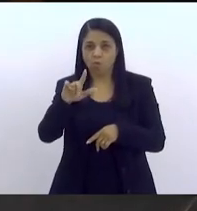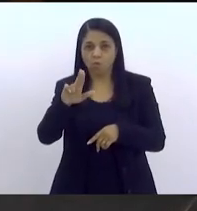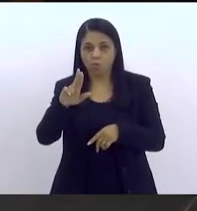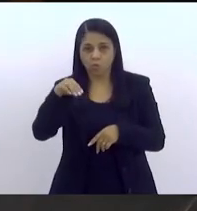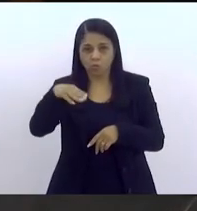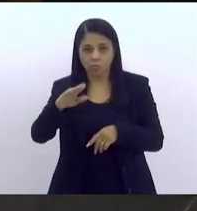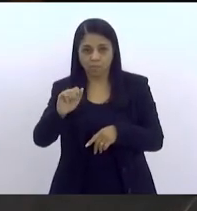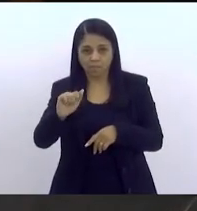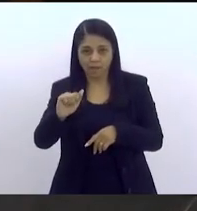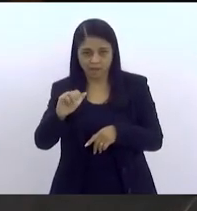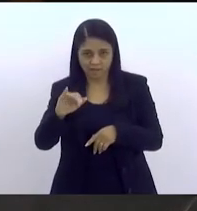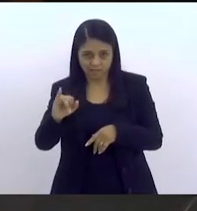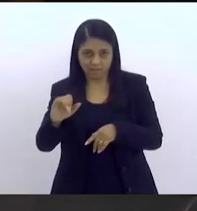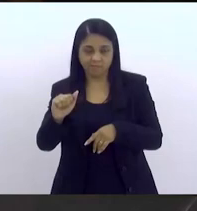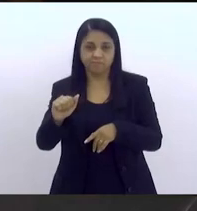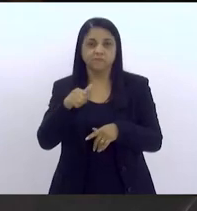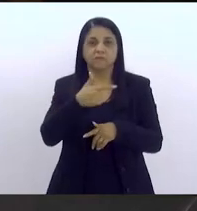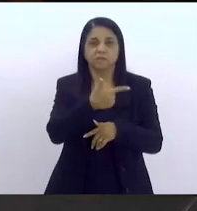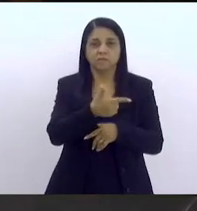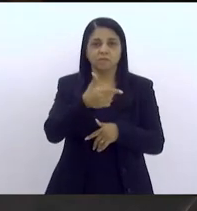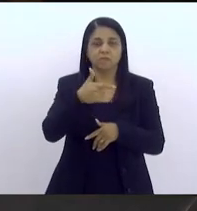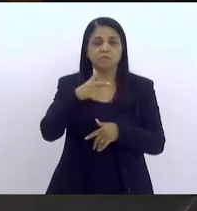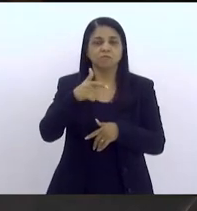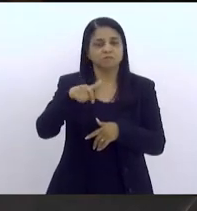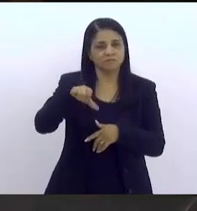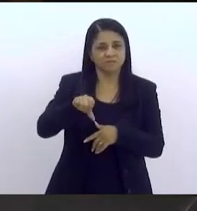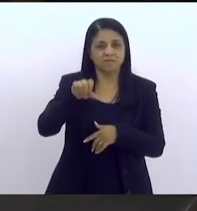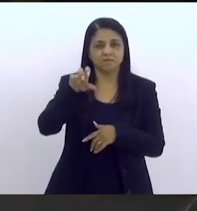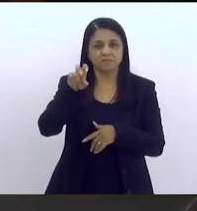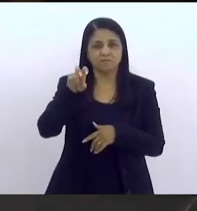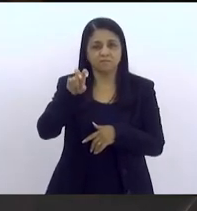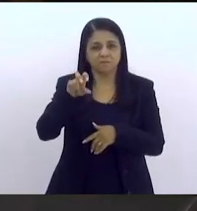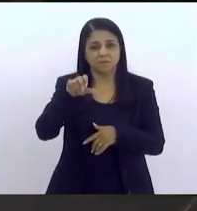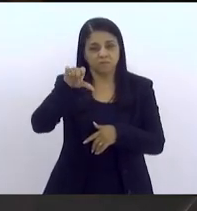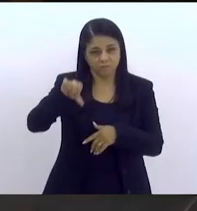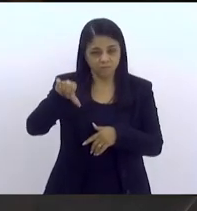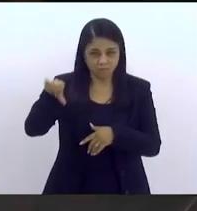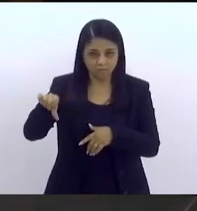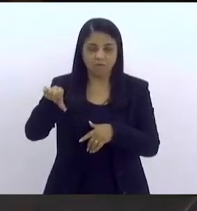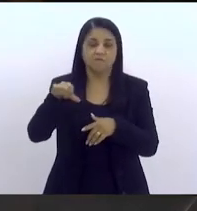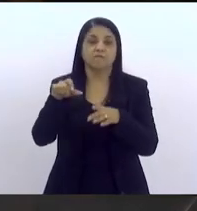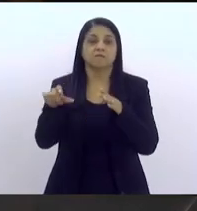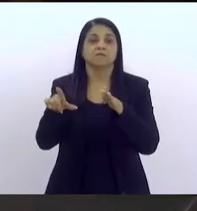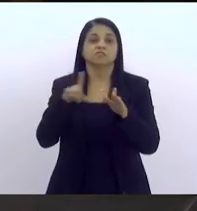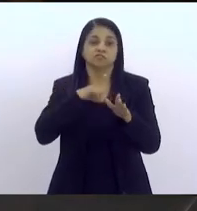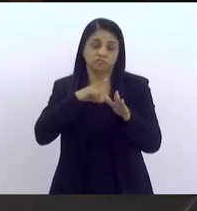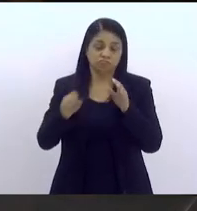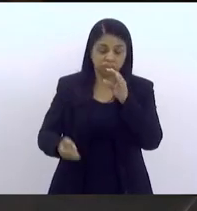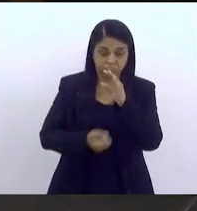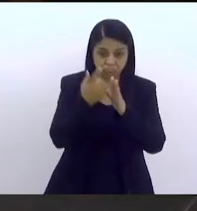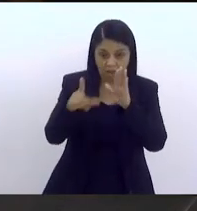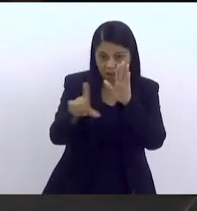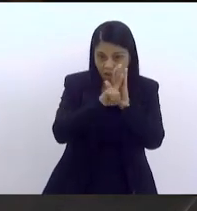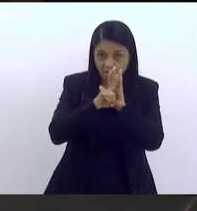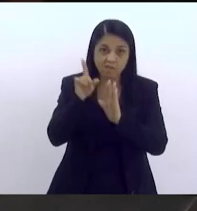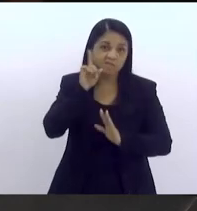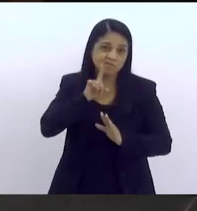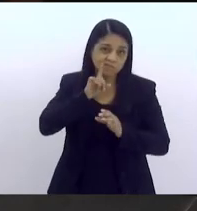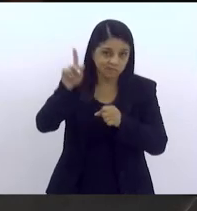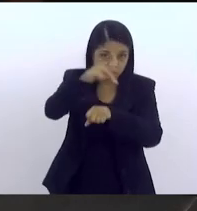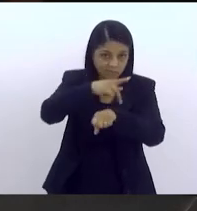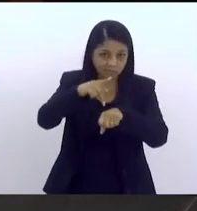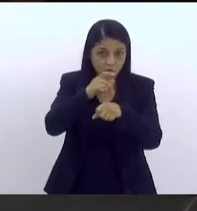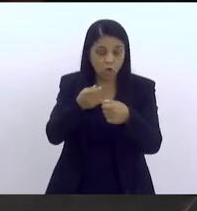que depois dele então né temos aí uma série de leis nos Estados Unidos sobre